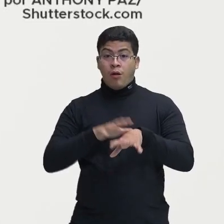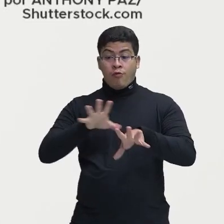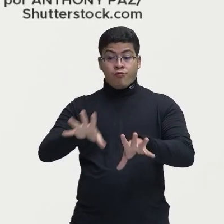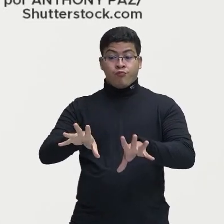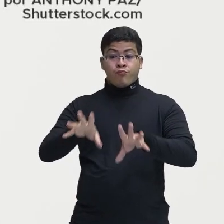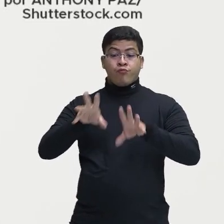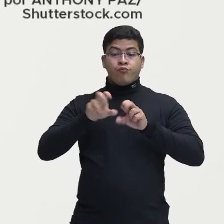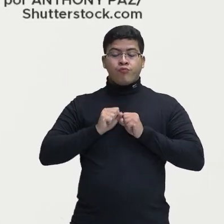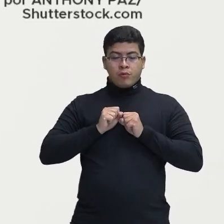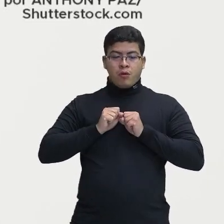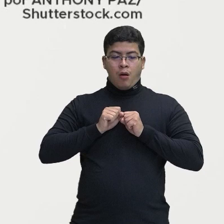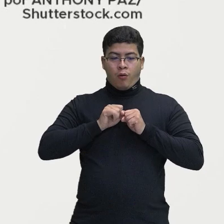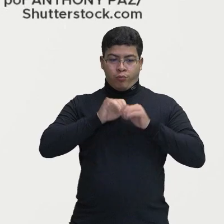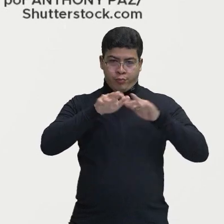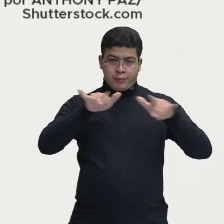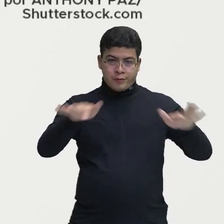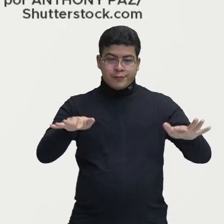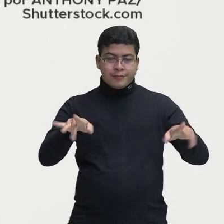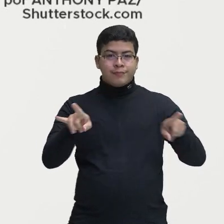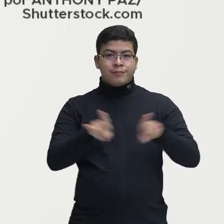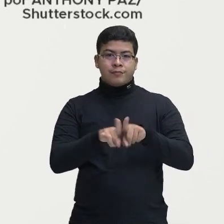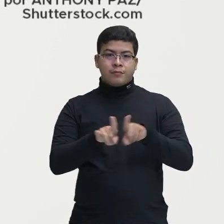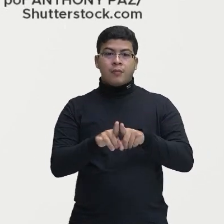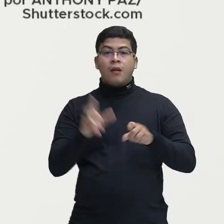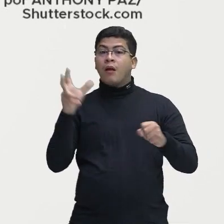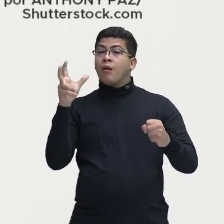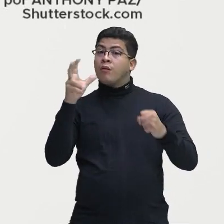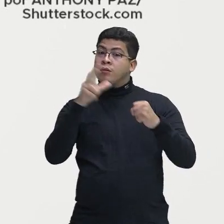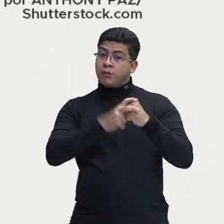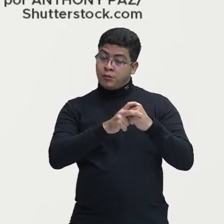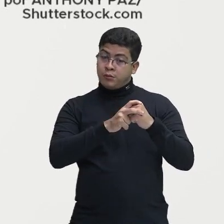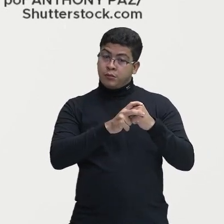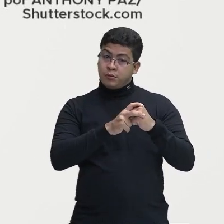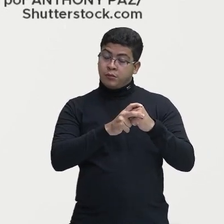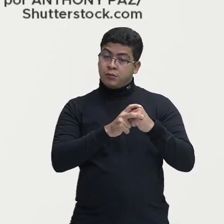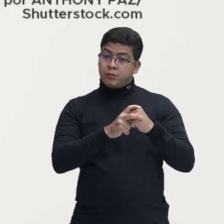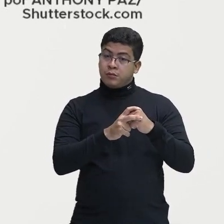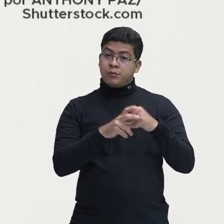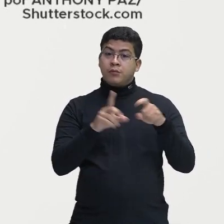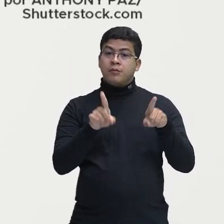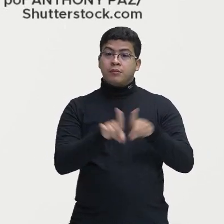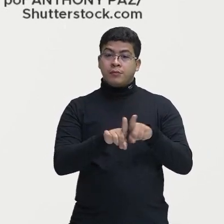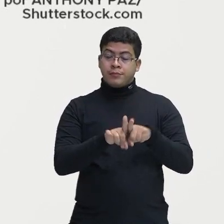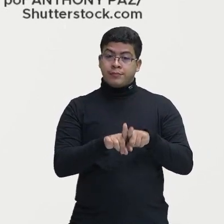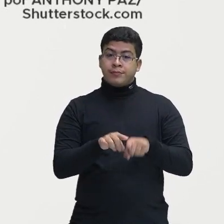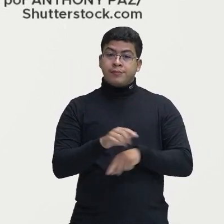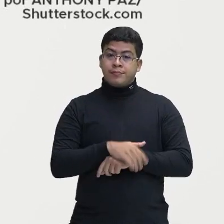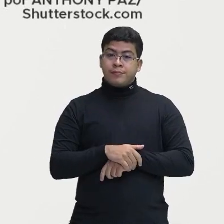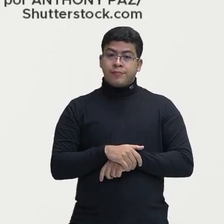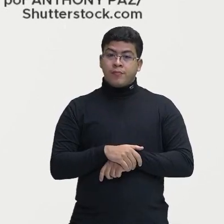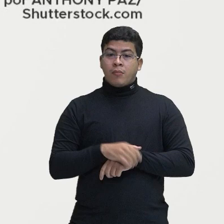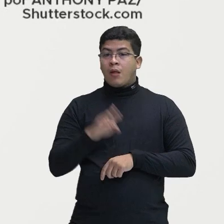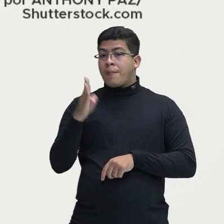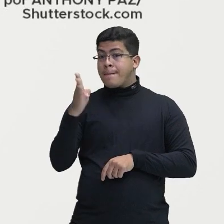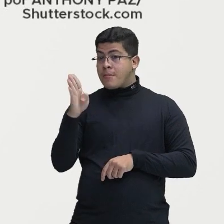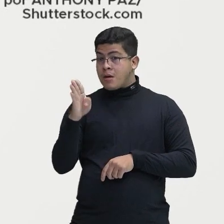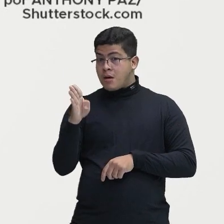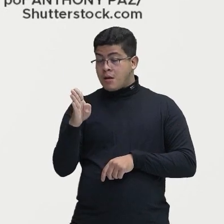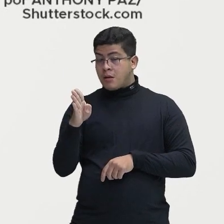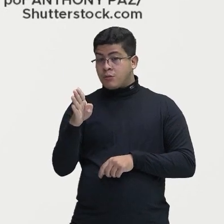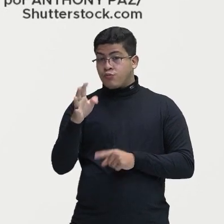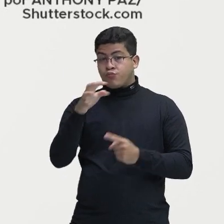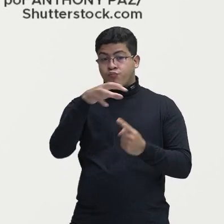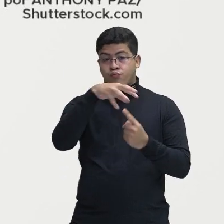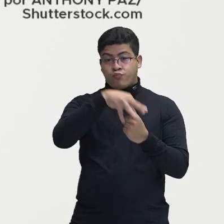tem a representação aqui do vírus, nessa primeira imagem, bactérias e